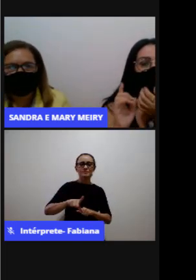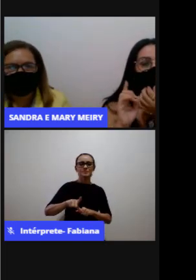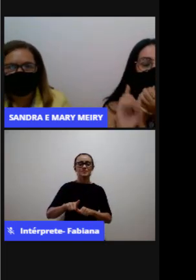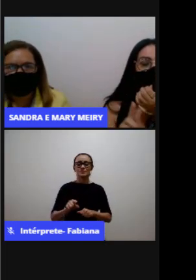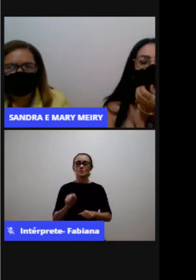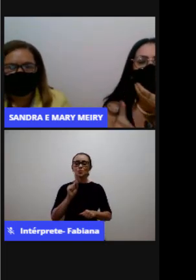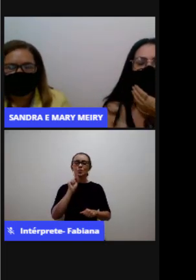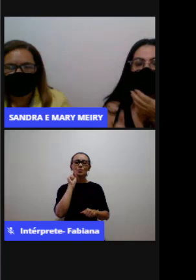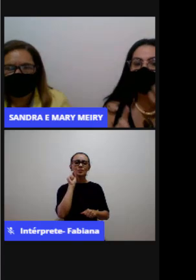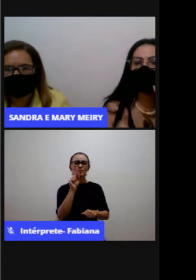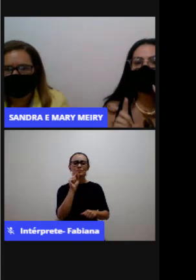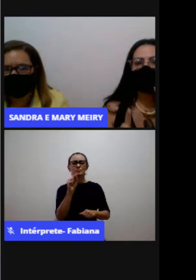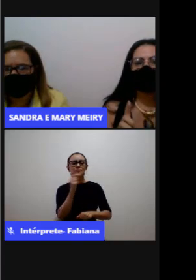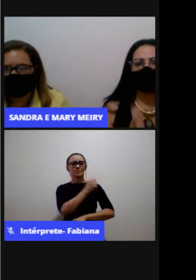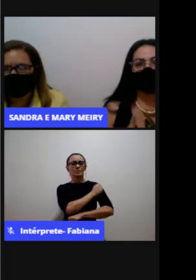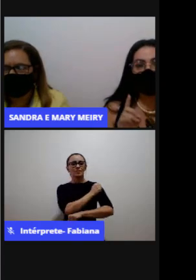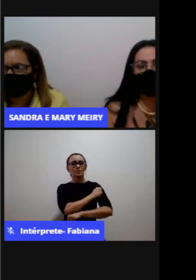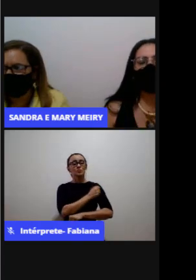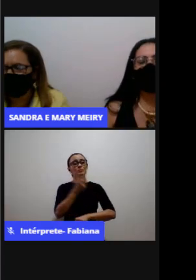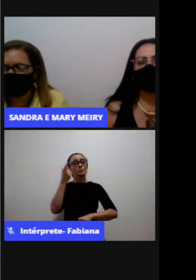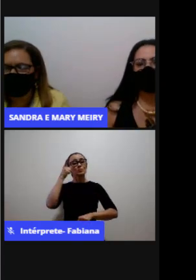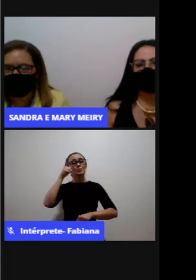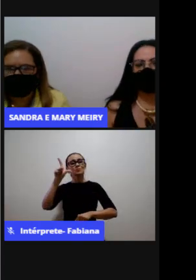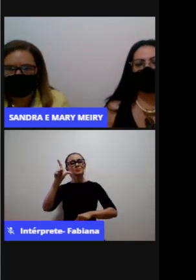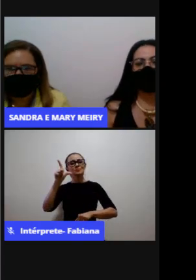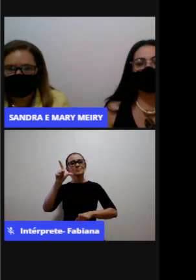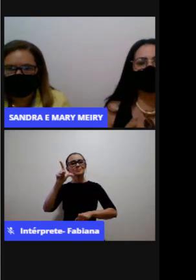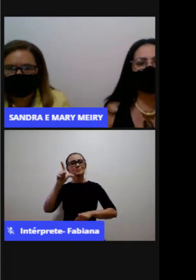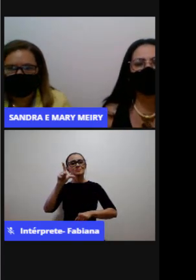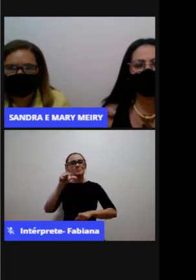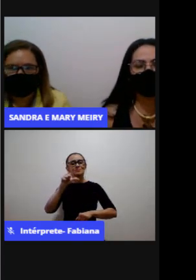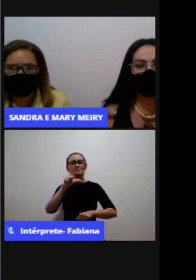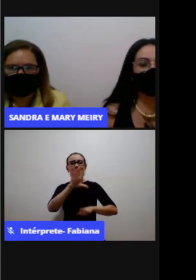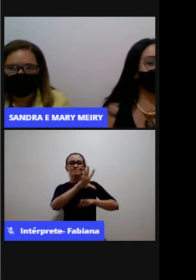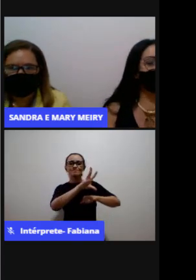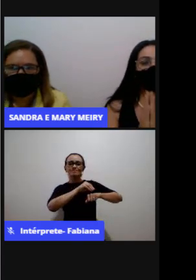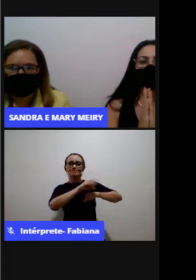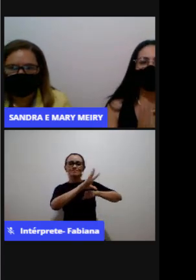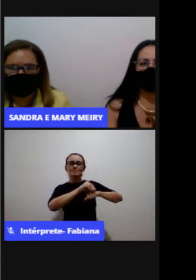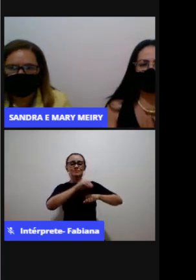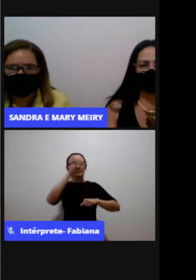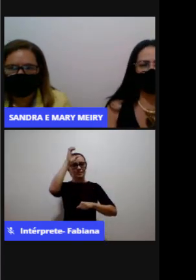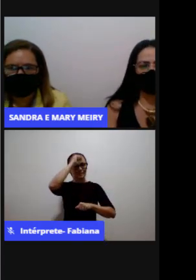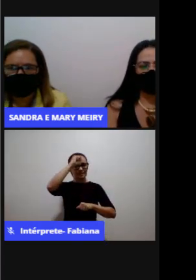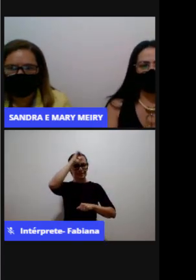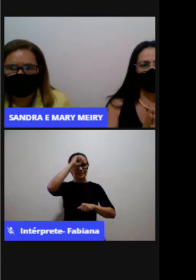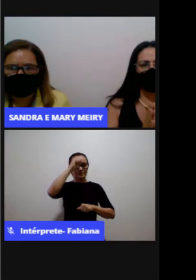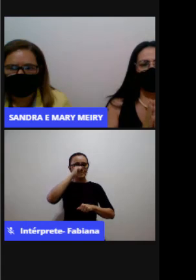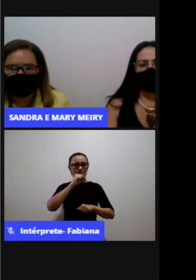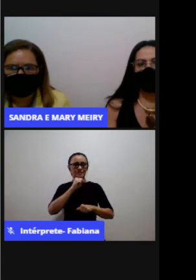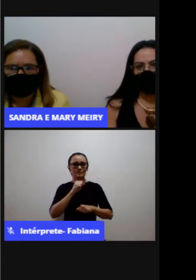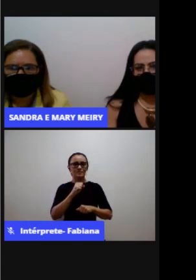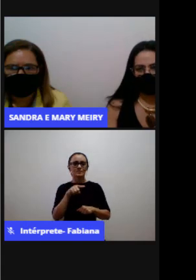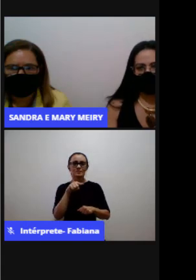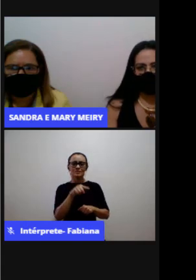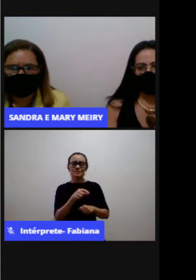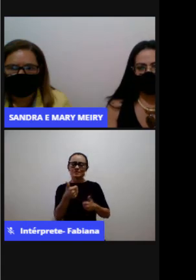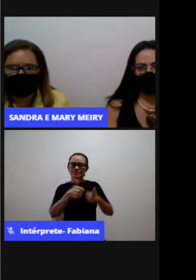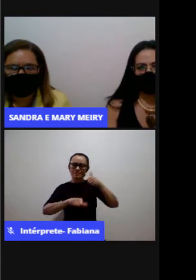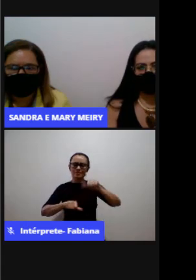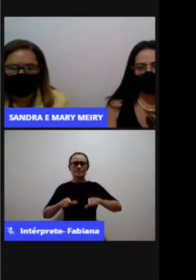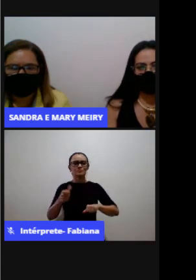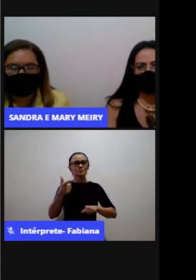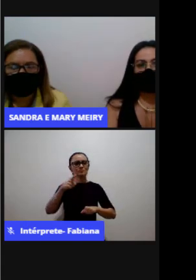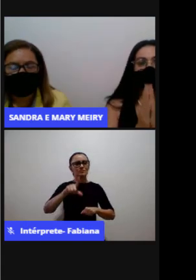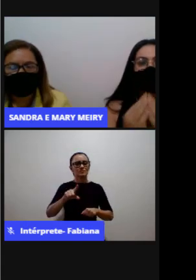adquirir, e não deixando em nenhum momento de lado que essa reavaliação, ela não se trata só da reavaliação